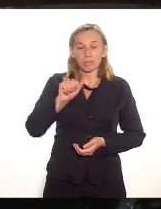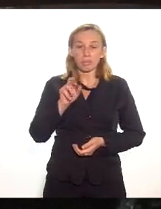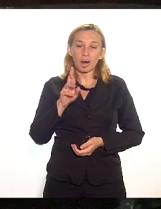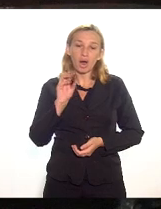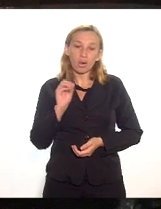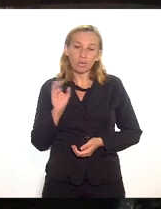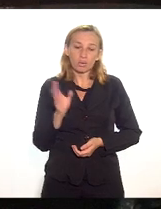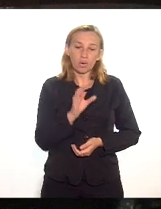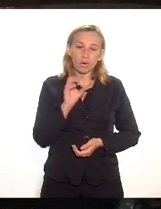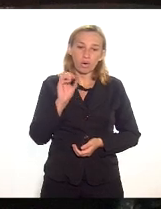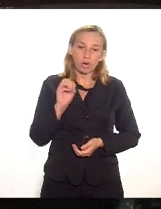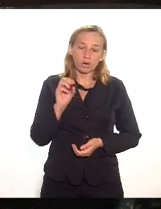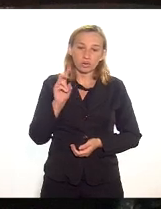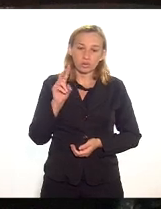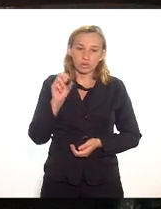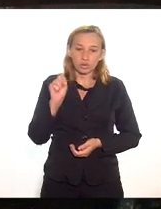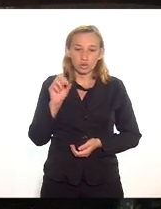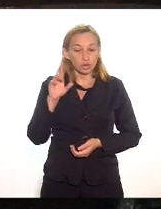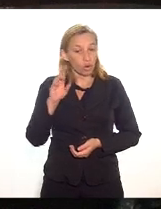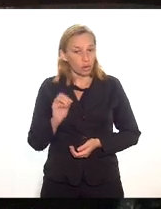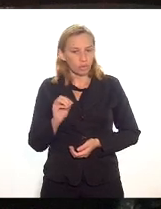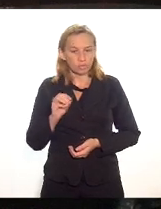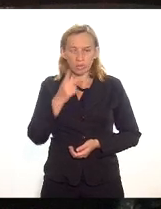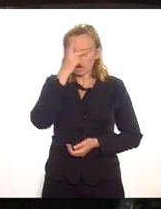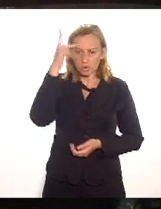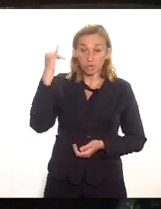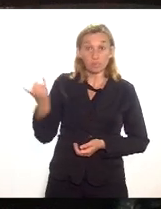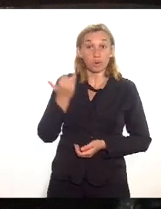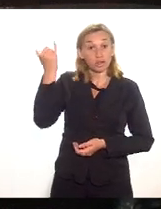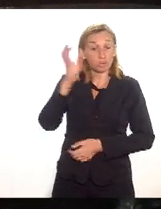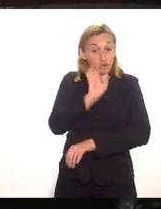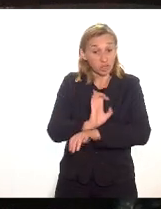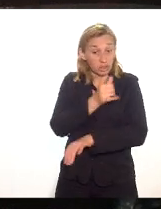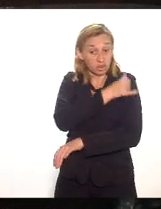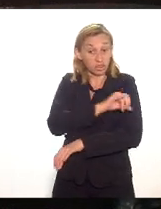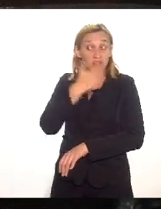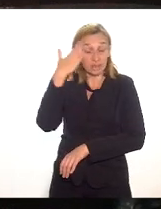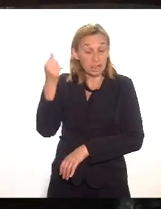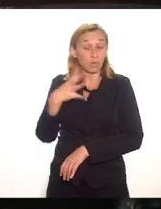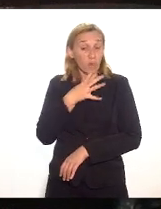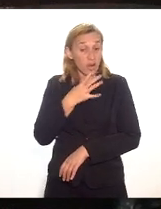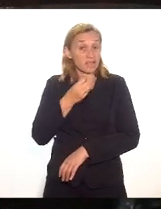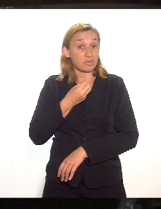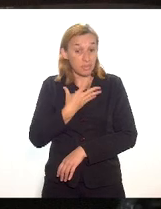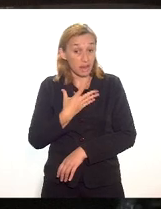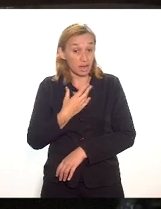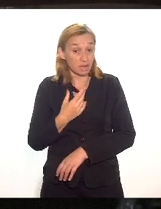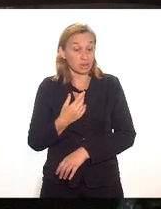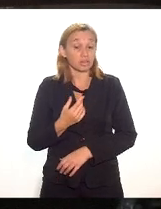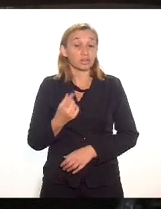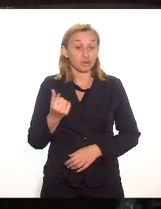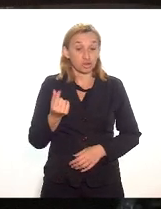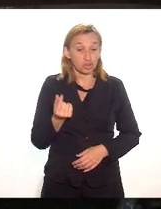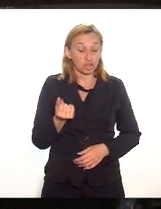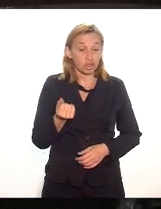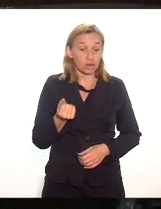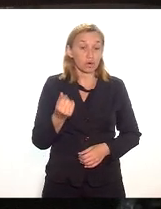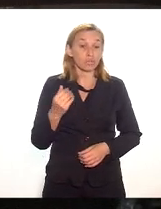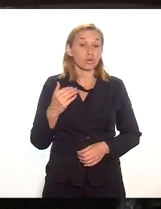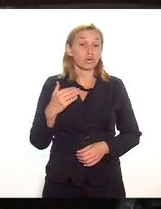figura importante no Estado do Rio de Janeiro que domina mais do que ninguém as contas públicas do Estado do Rio de